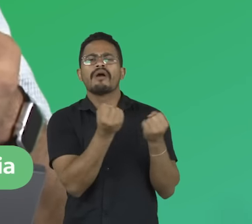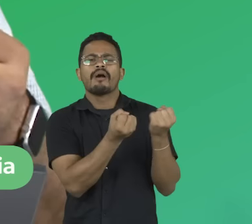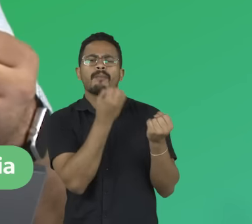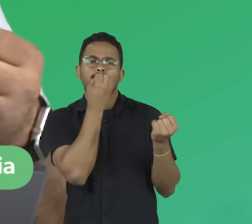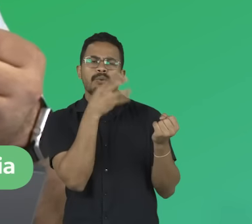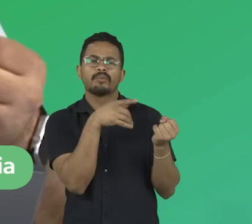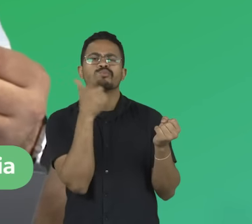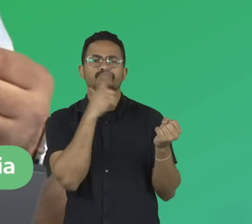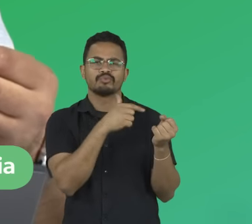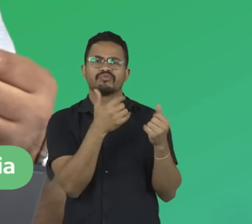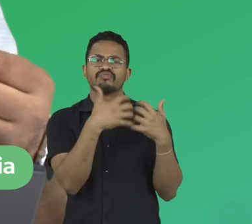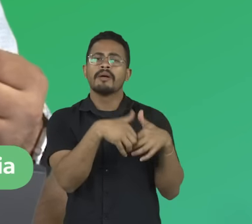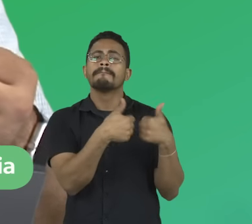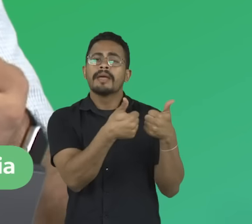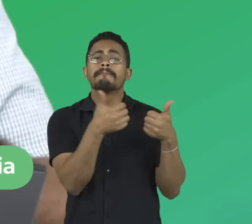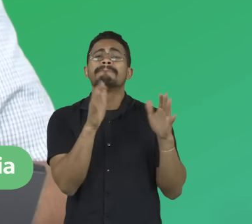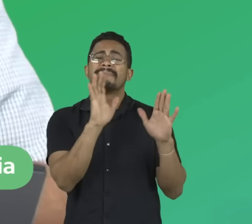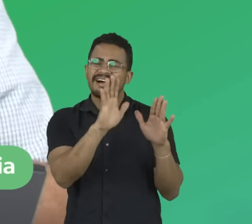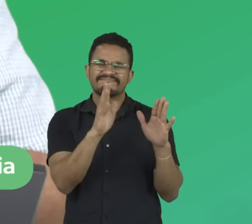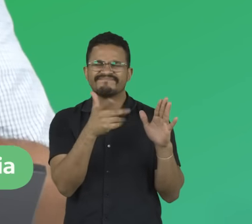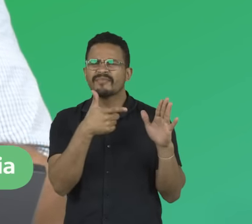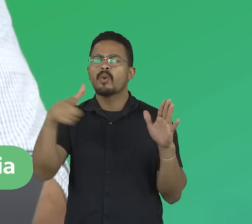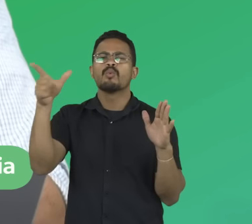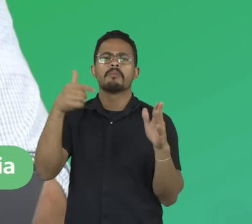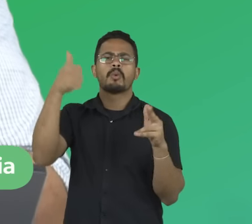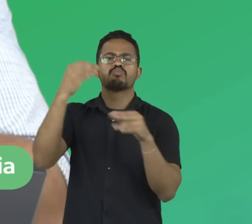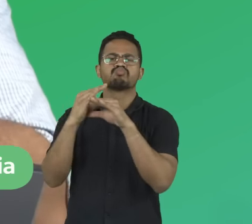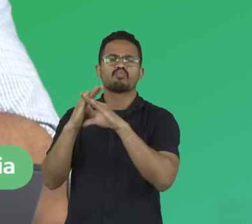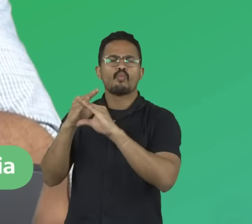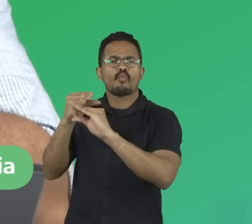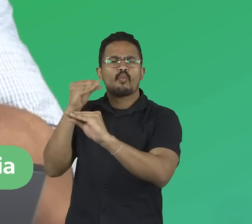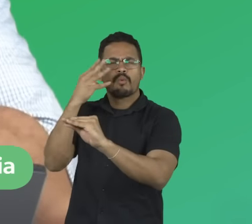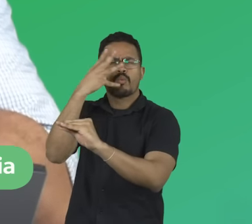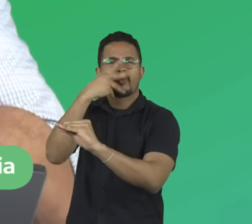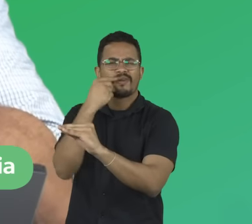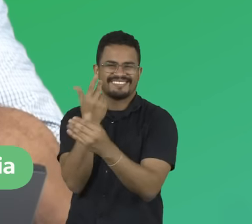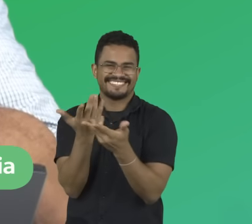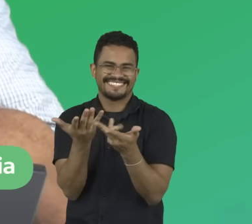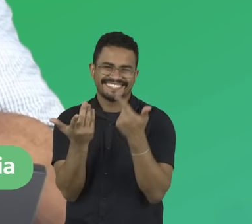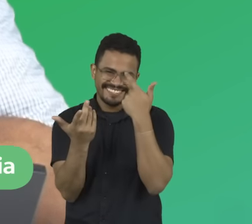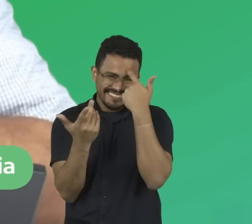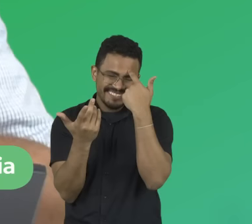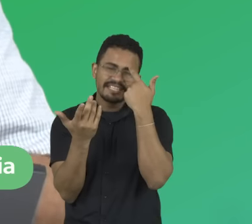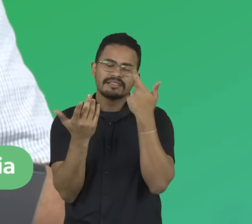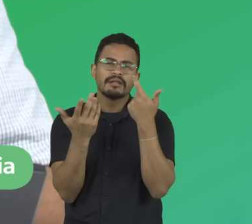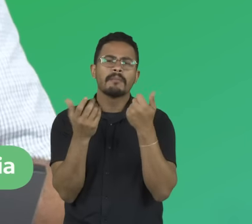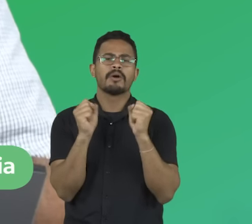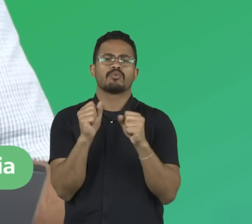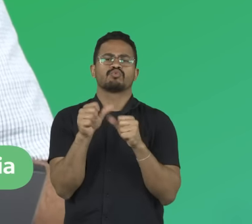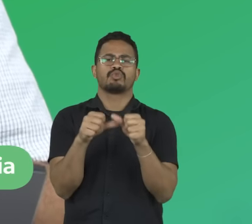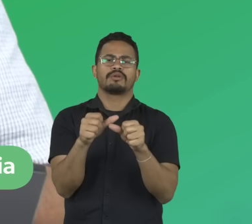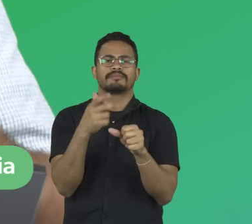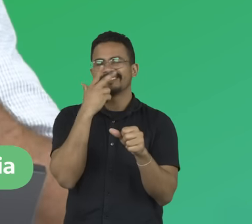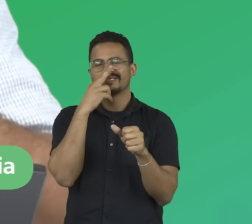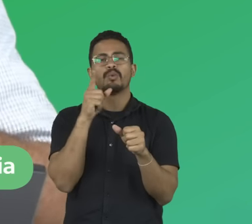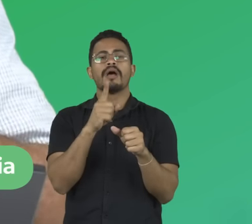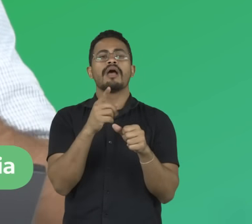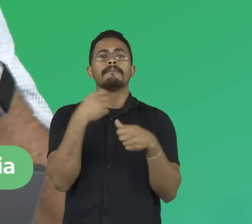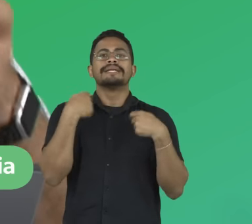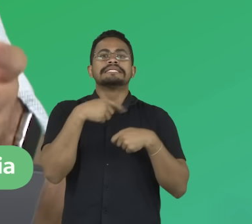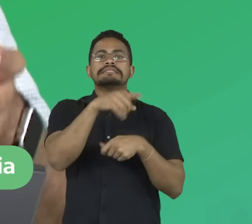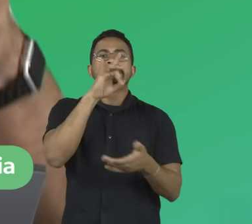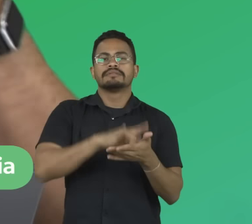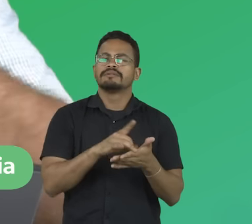antigo, sendo que o antigo te atendia perfeitamente. Então, no final das contas, a troca não foi por uma necessidade, foi por uma questão